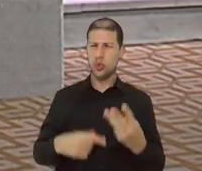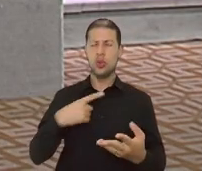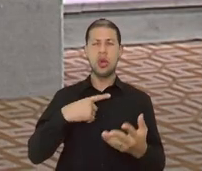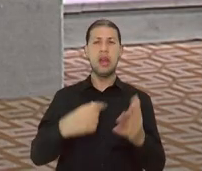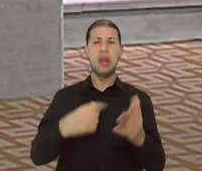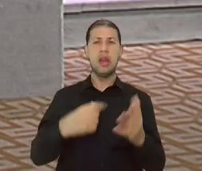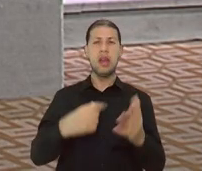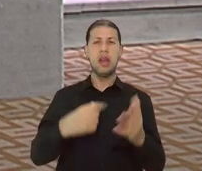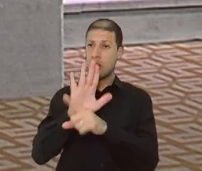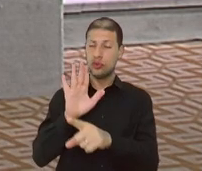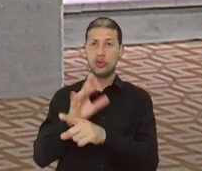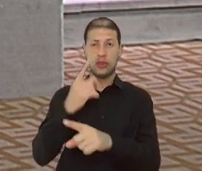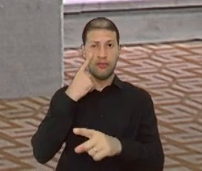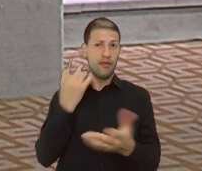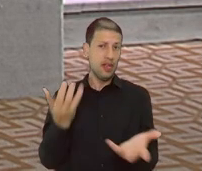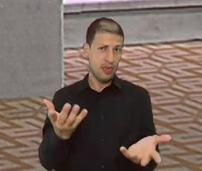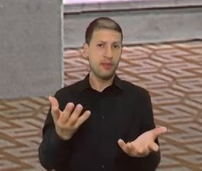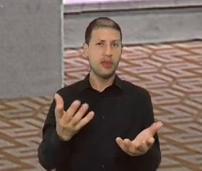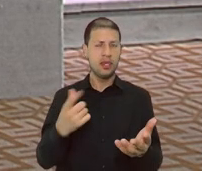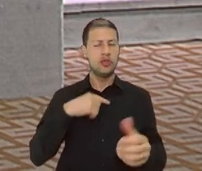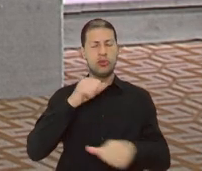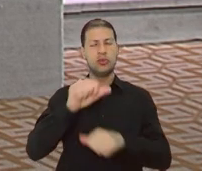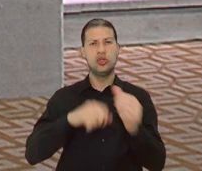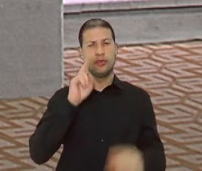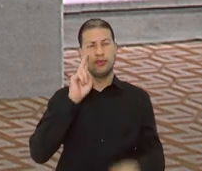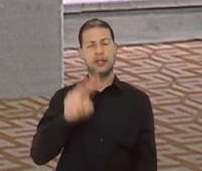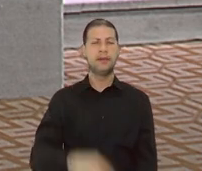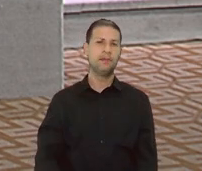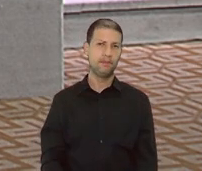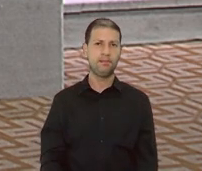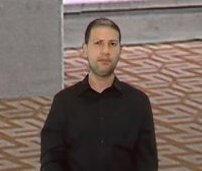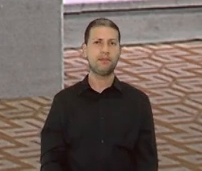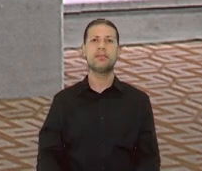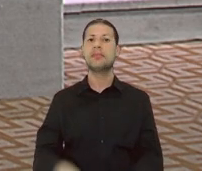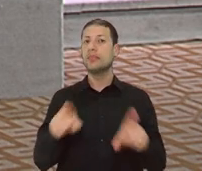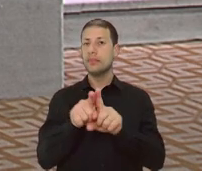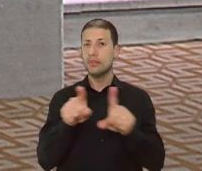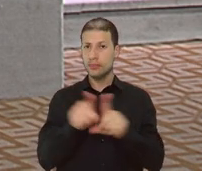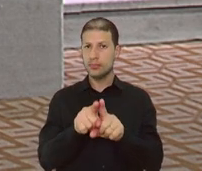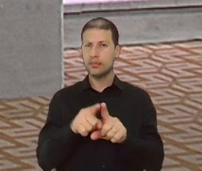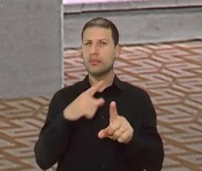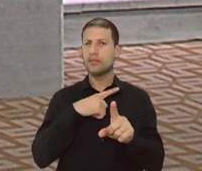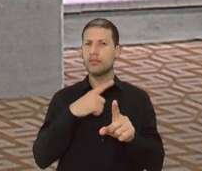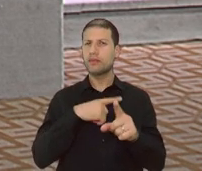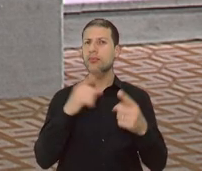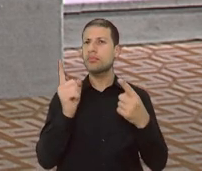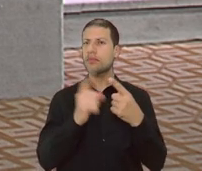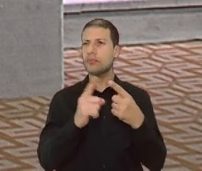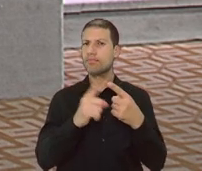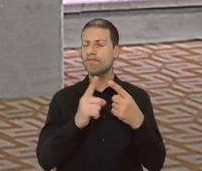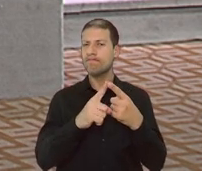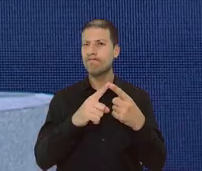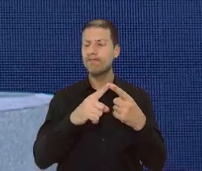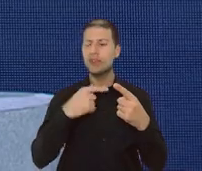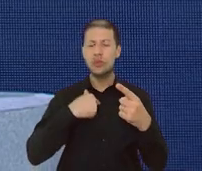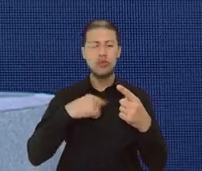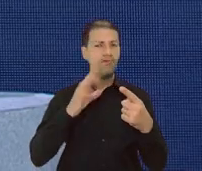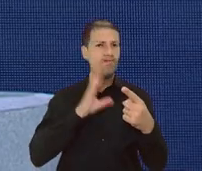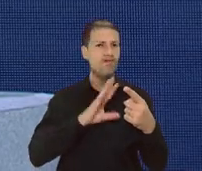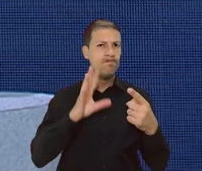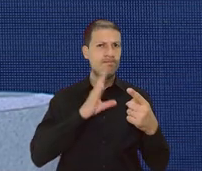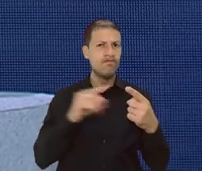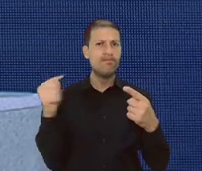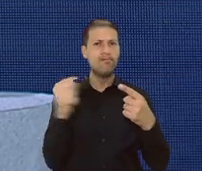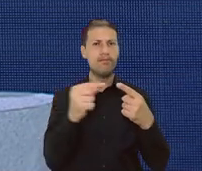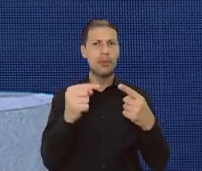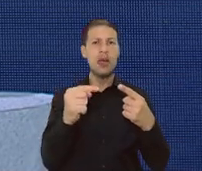é uma mudança que a gente vê tem um ponto que eu acho muito muito bacana que